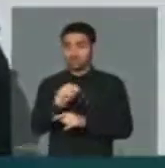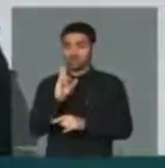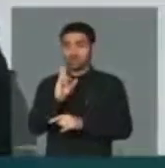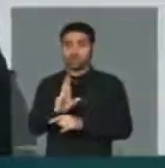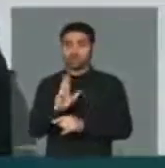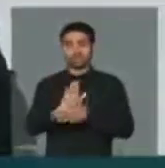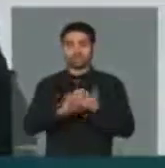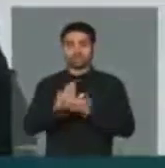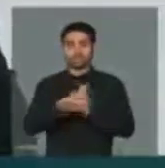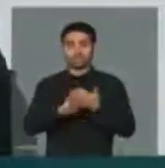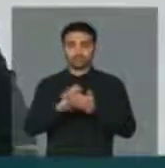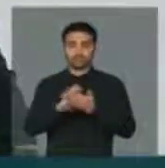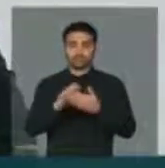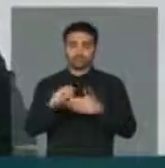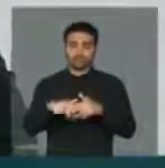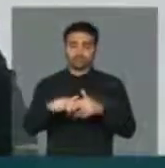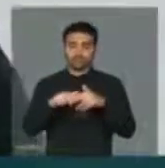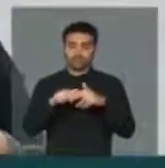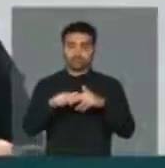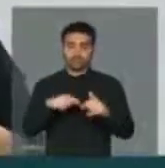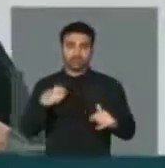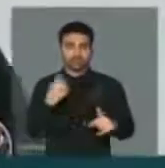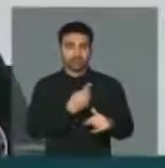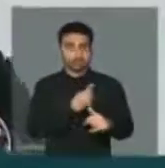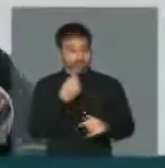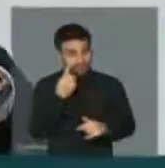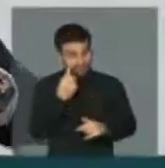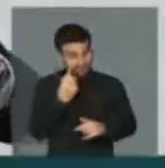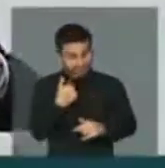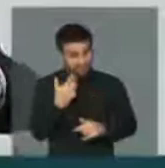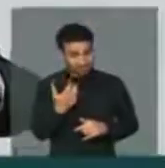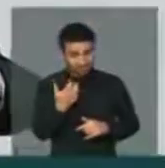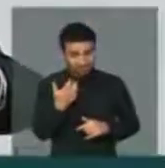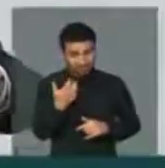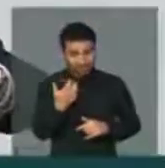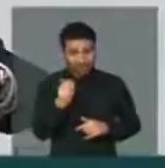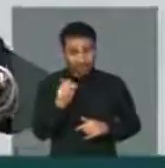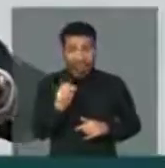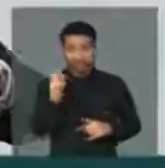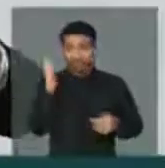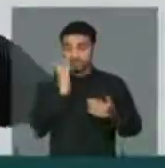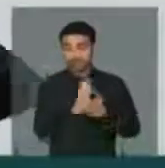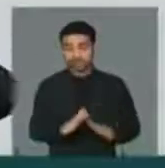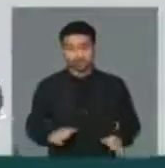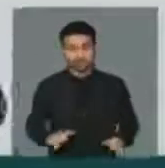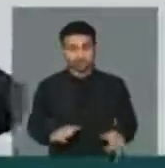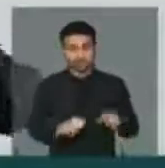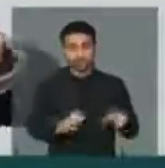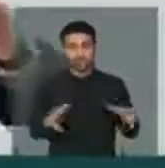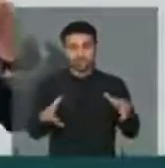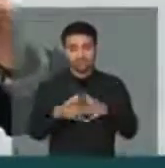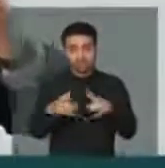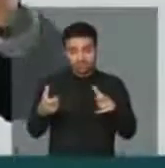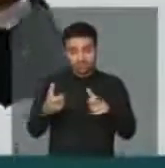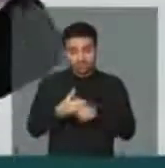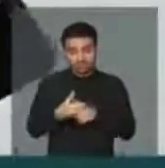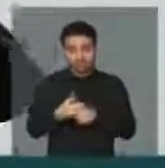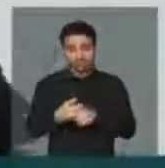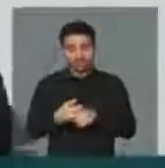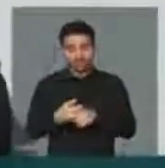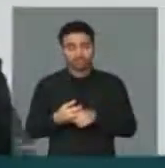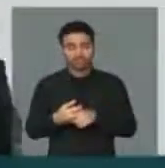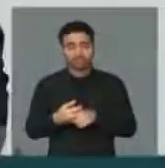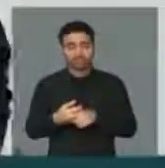é por esse motivo que quando a gente vê que querem ferir de morte as minorias,